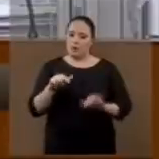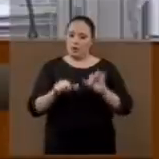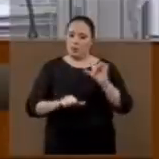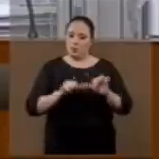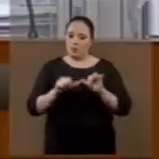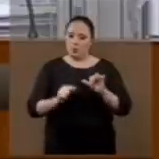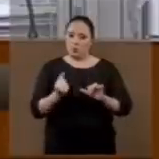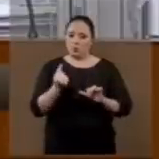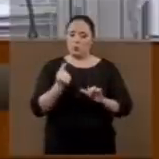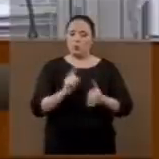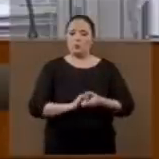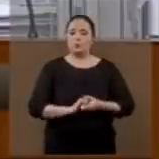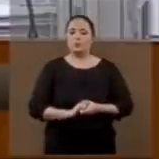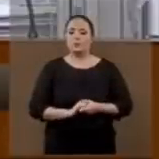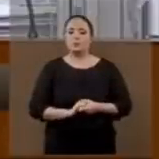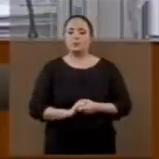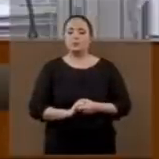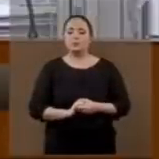que